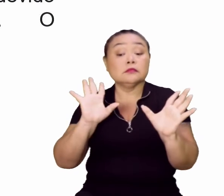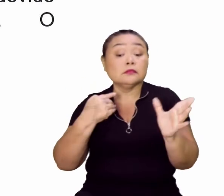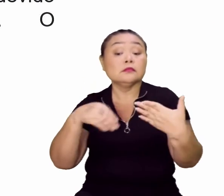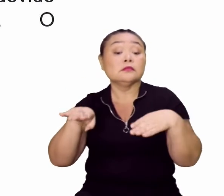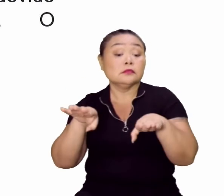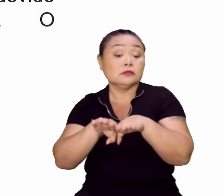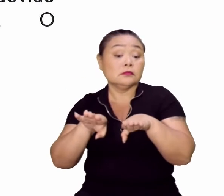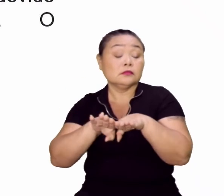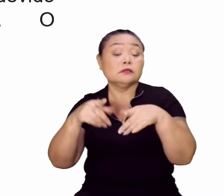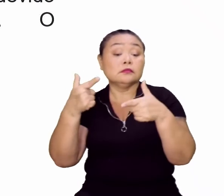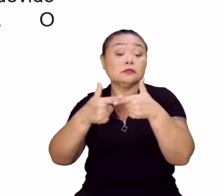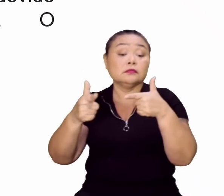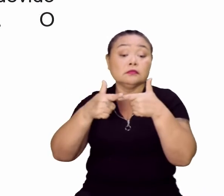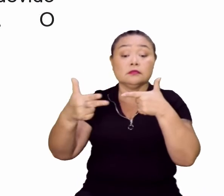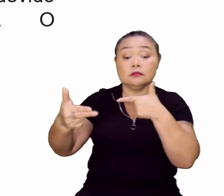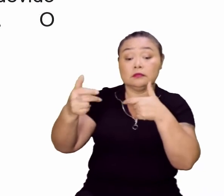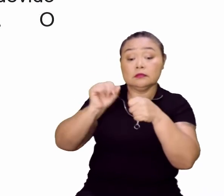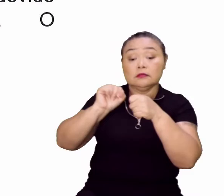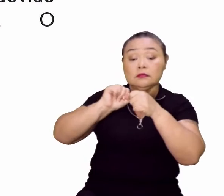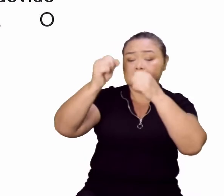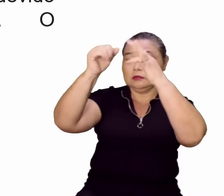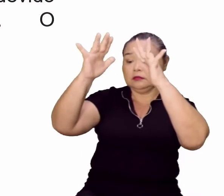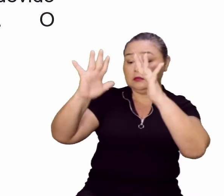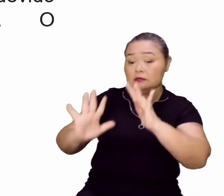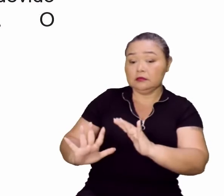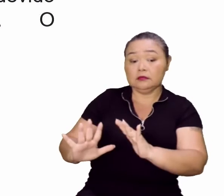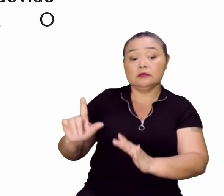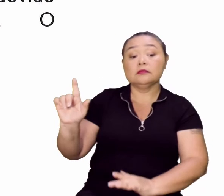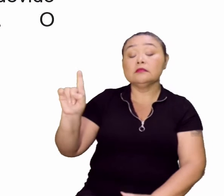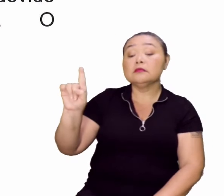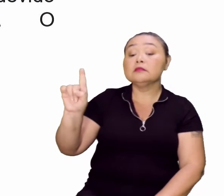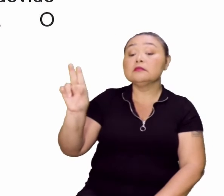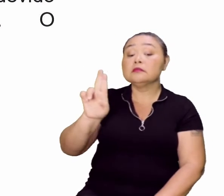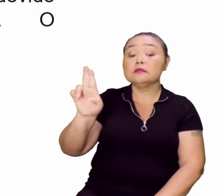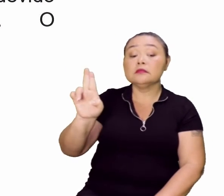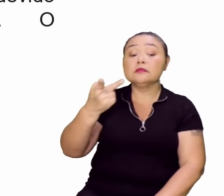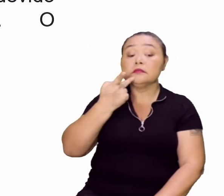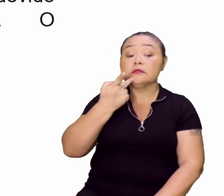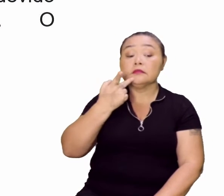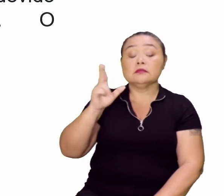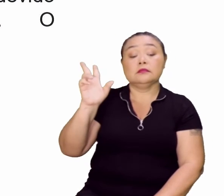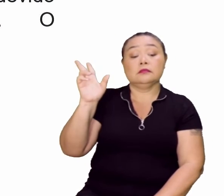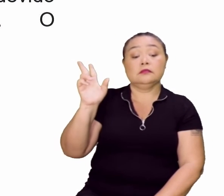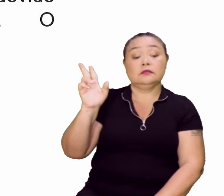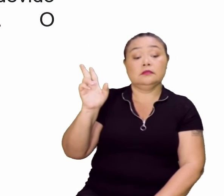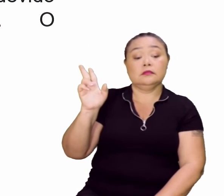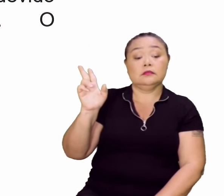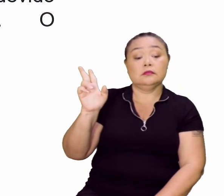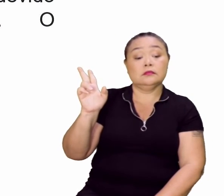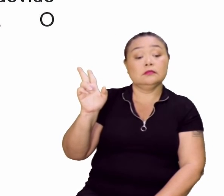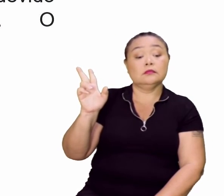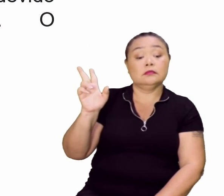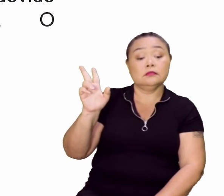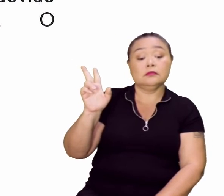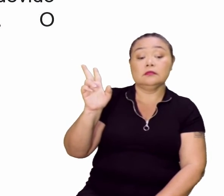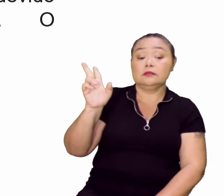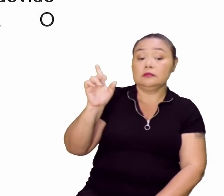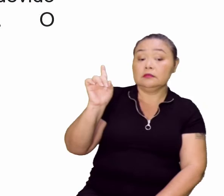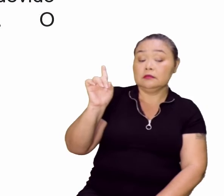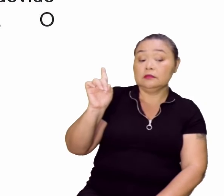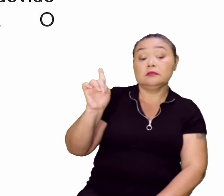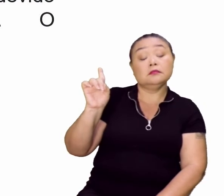como também devido a conflitos armados e desastres naturais. O enunciado se refere a quê? Imigrantes